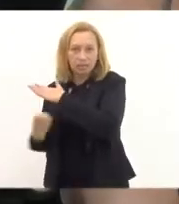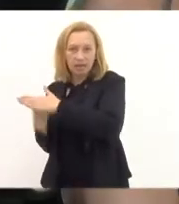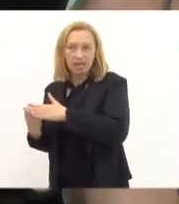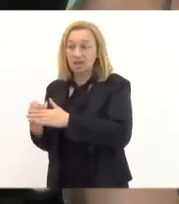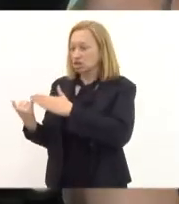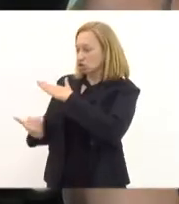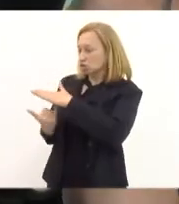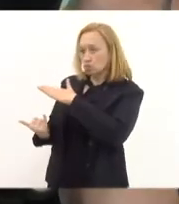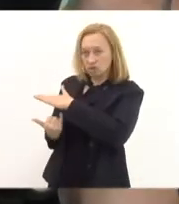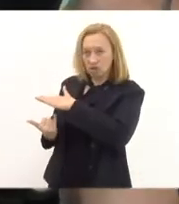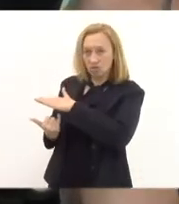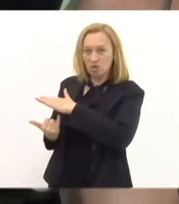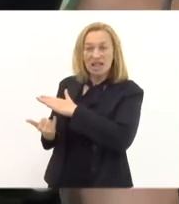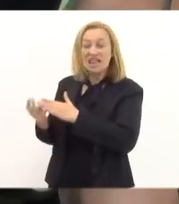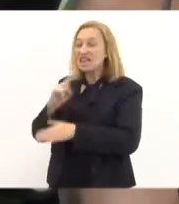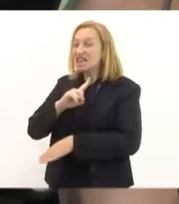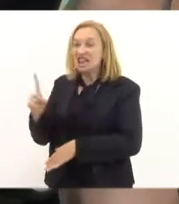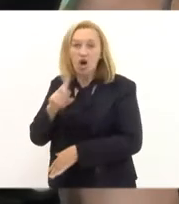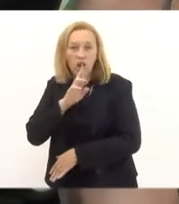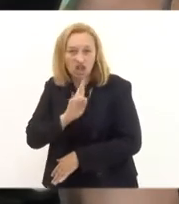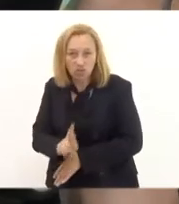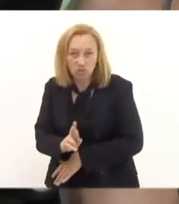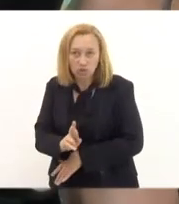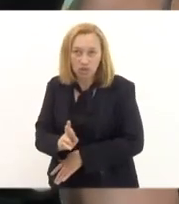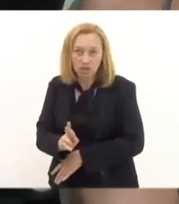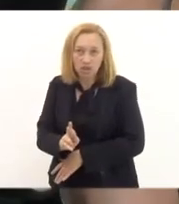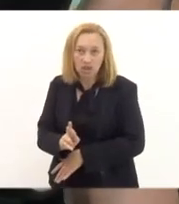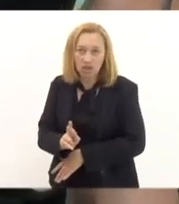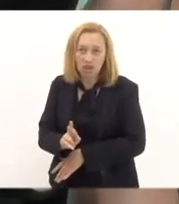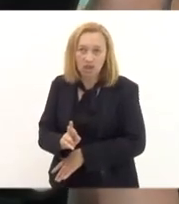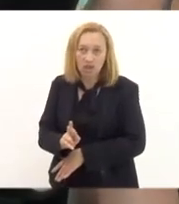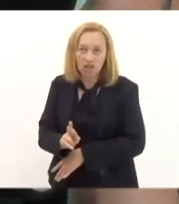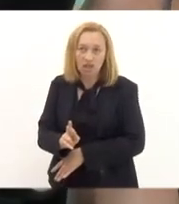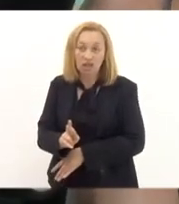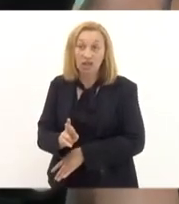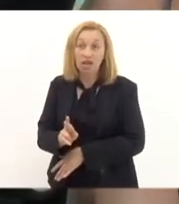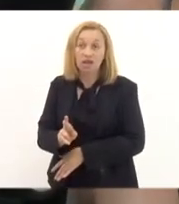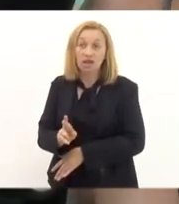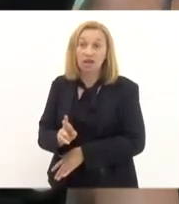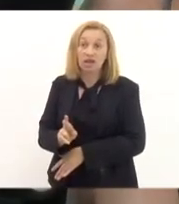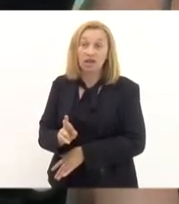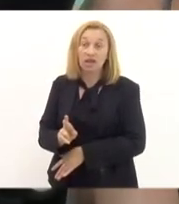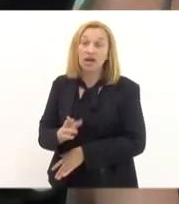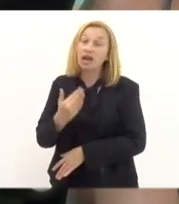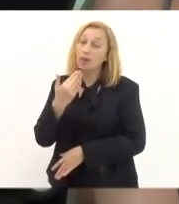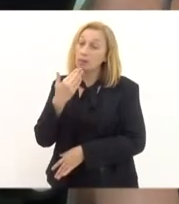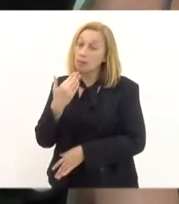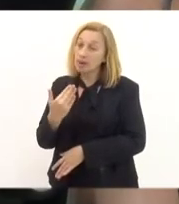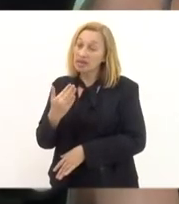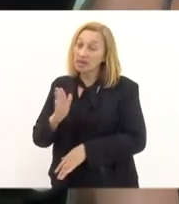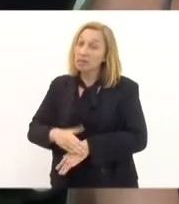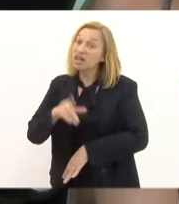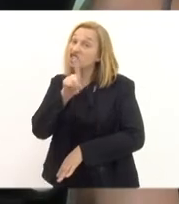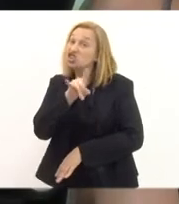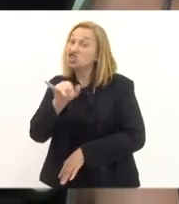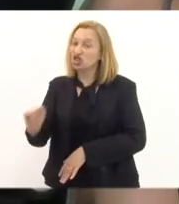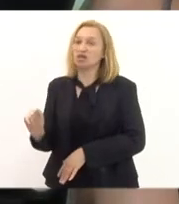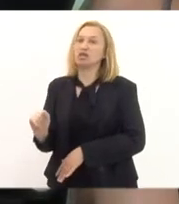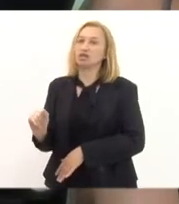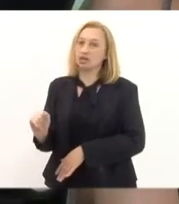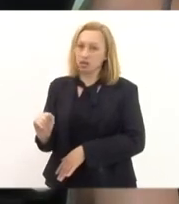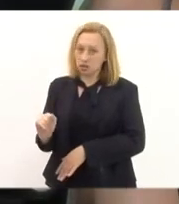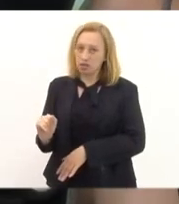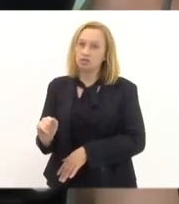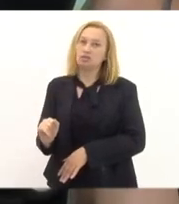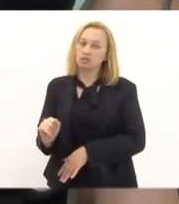instituição não responder ela Peça uma prorrogação a vossa